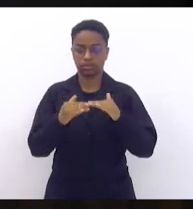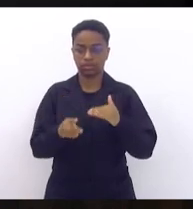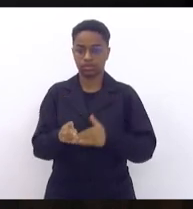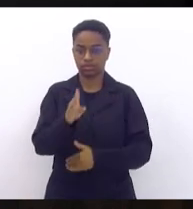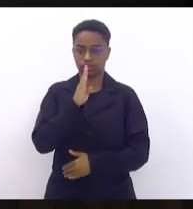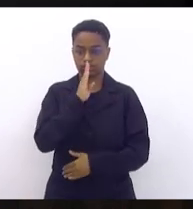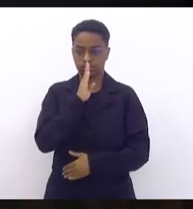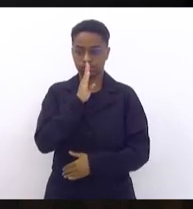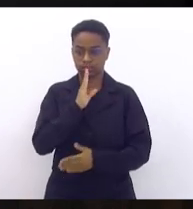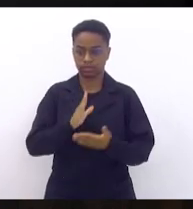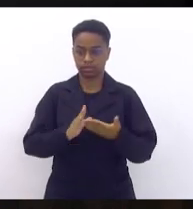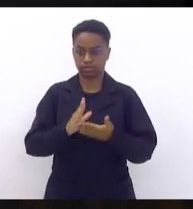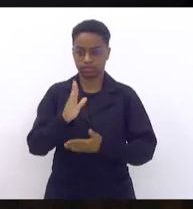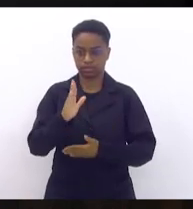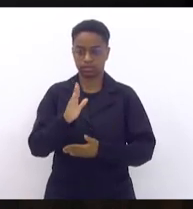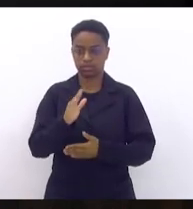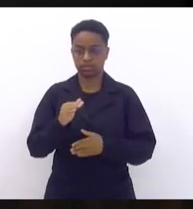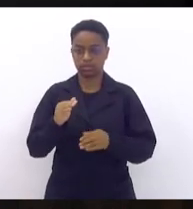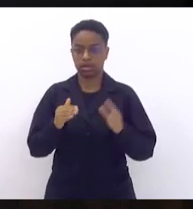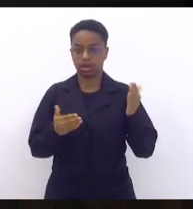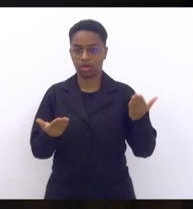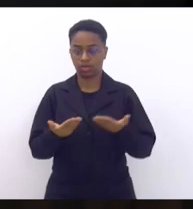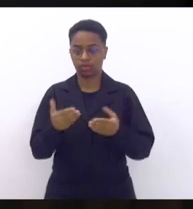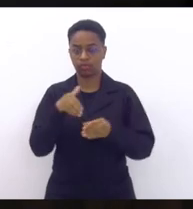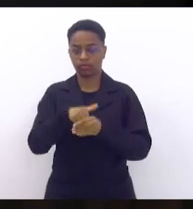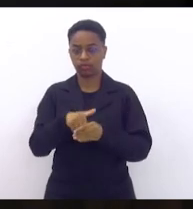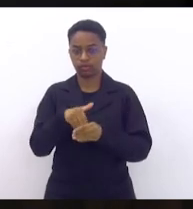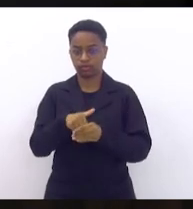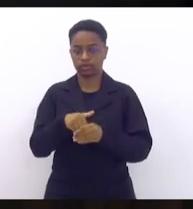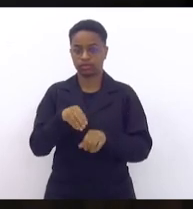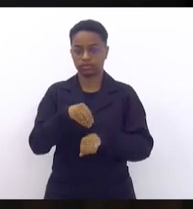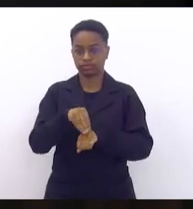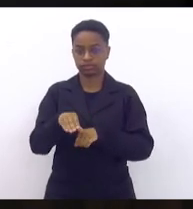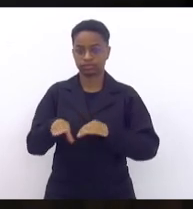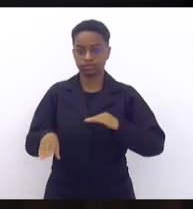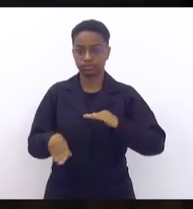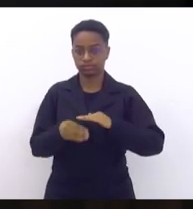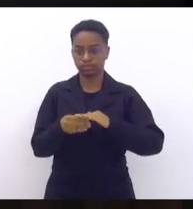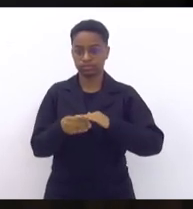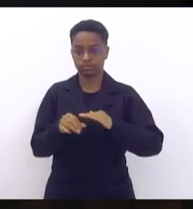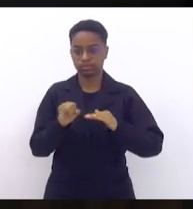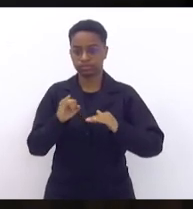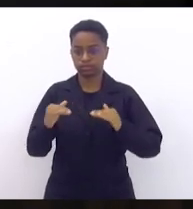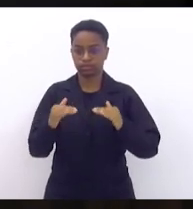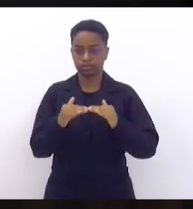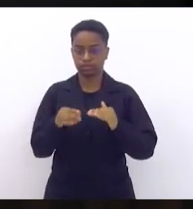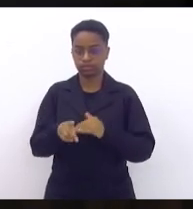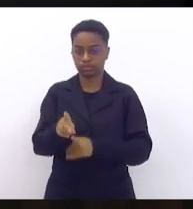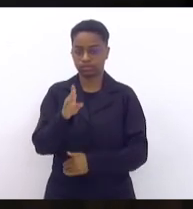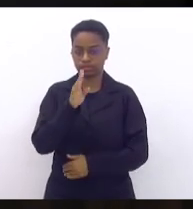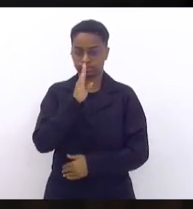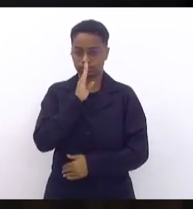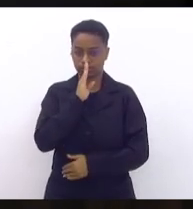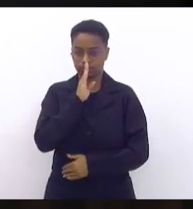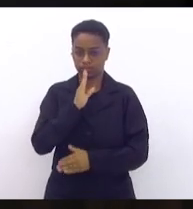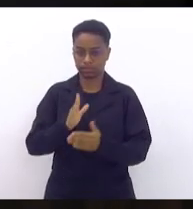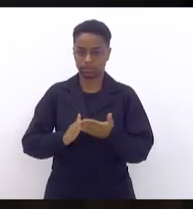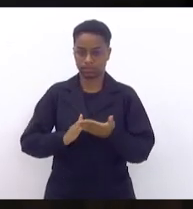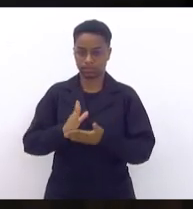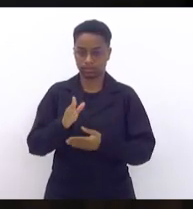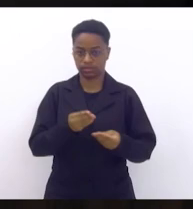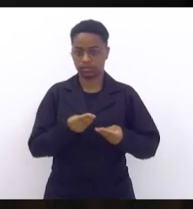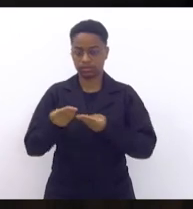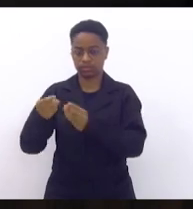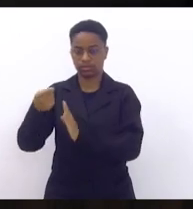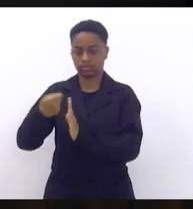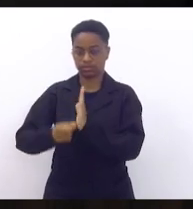estão. Aprovado. Em votação, a indicação assim emendada. Os senhores que aprovam, permaneçam como estão. Aprovado. Vai a